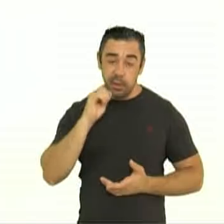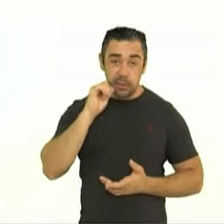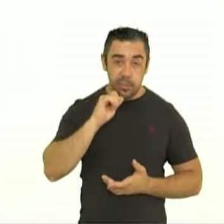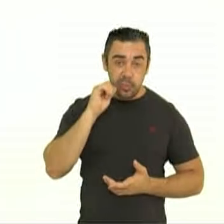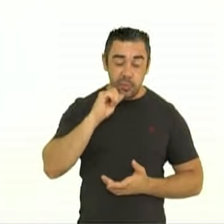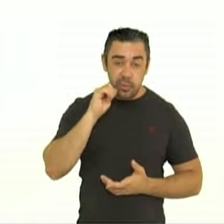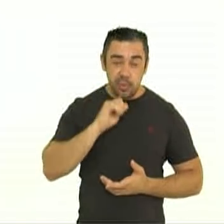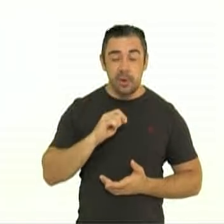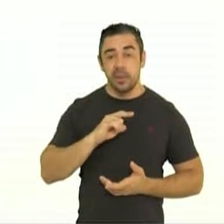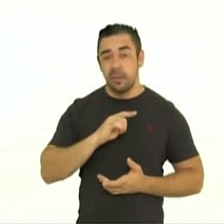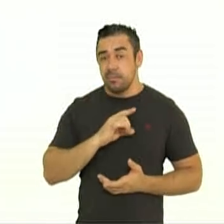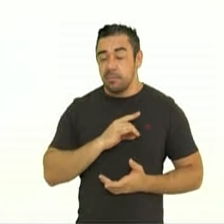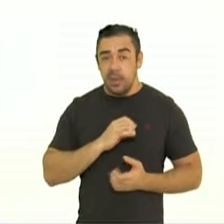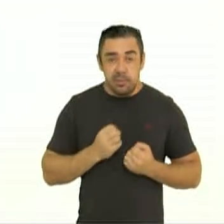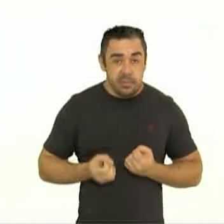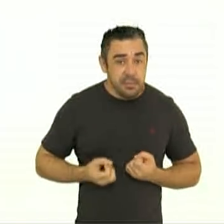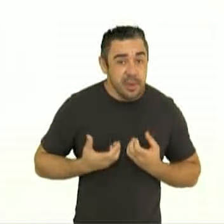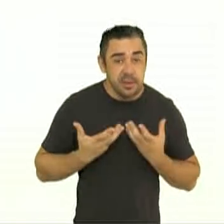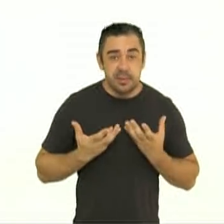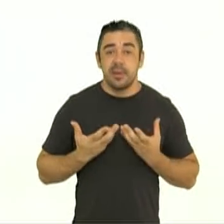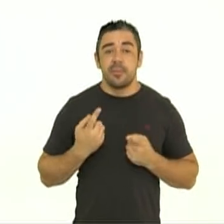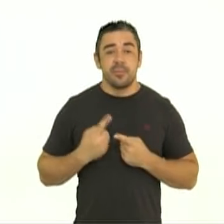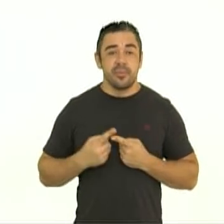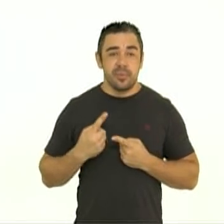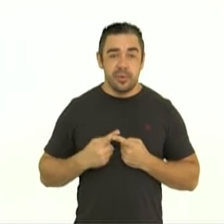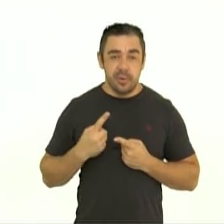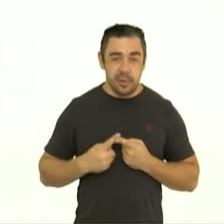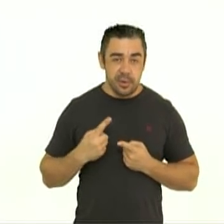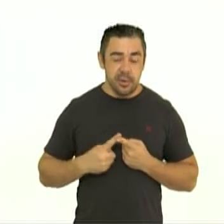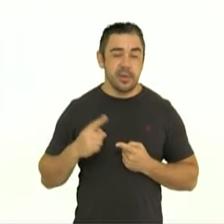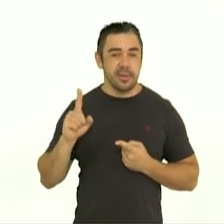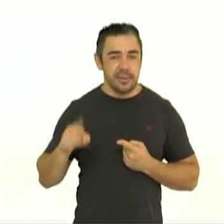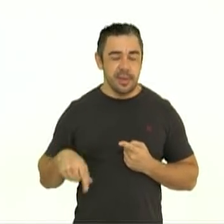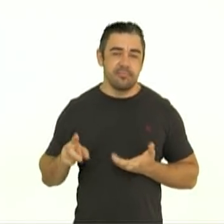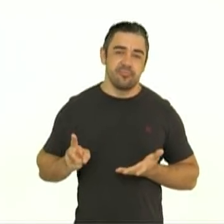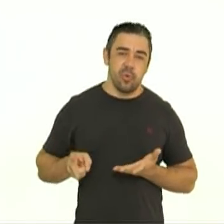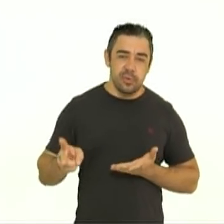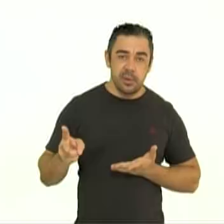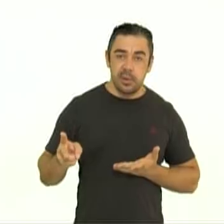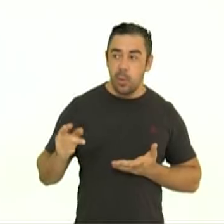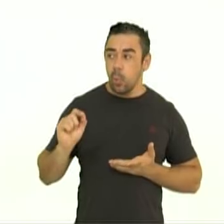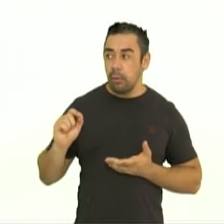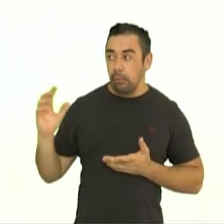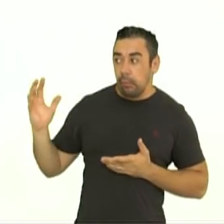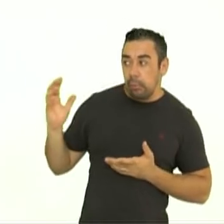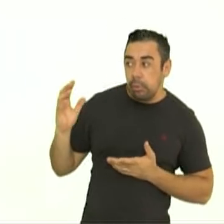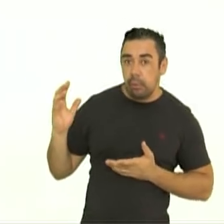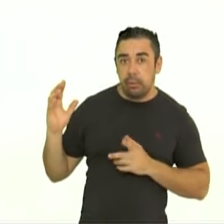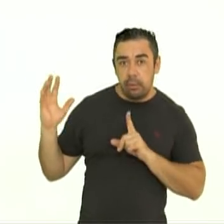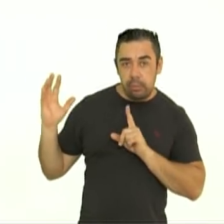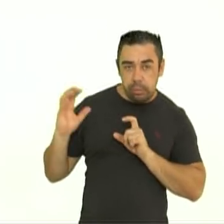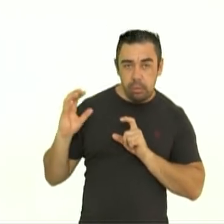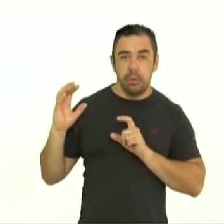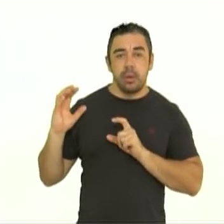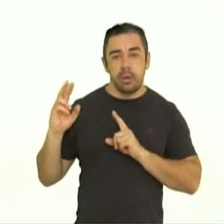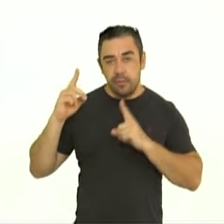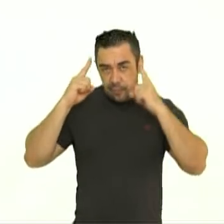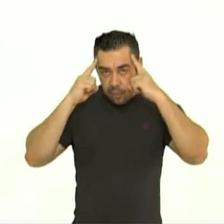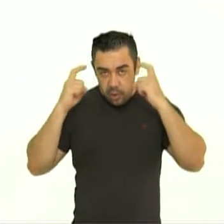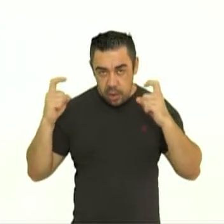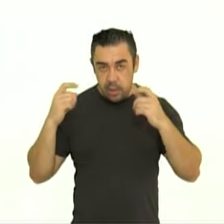tem medo de se expressar por estar sob a constante ameaça de sofrer violência física